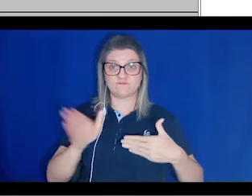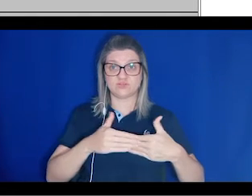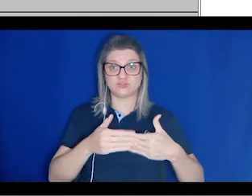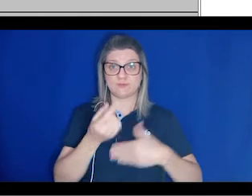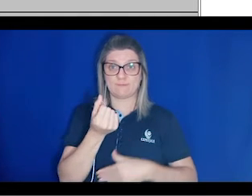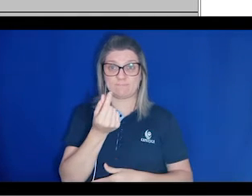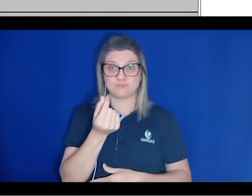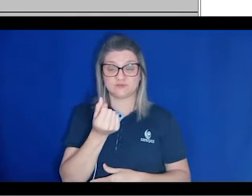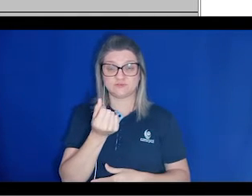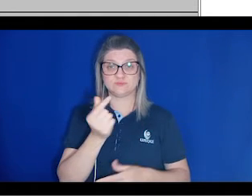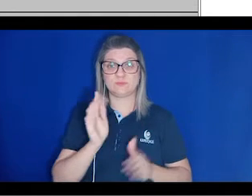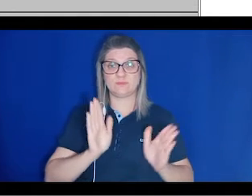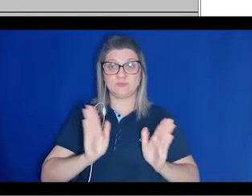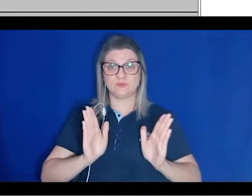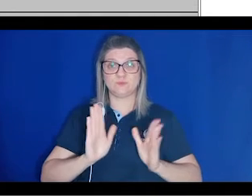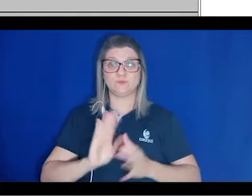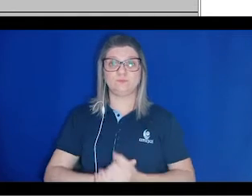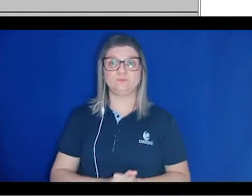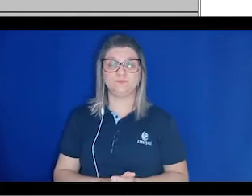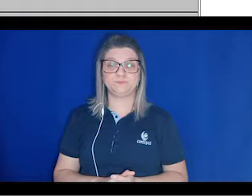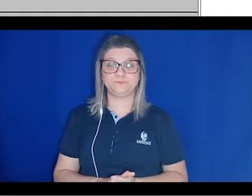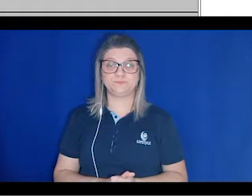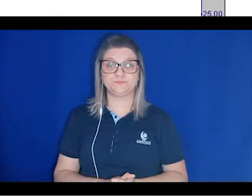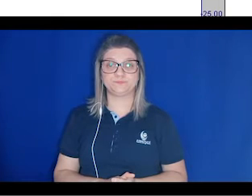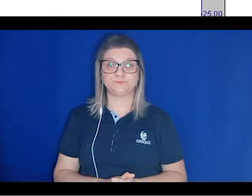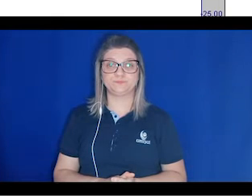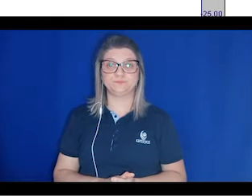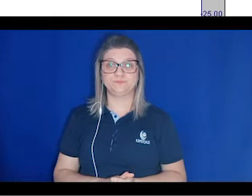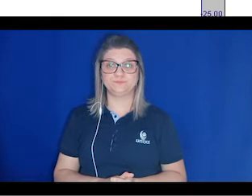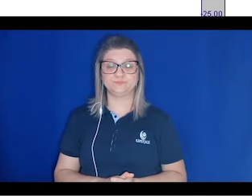ao longo desse tempo.